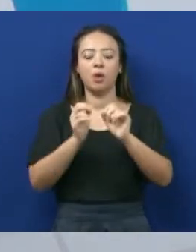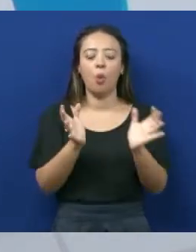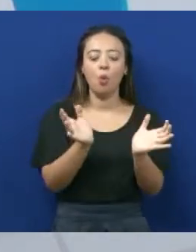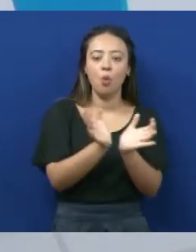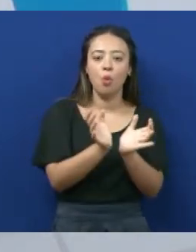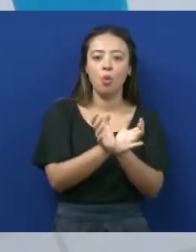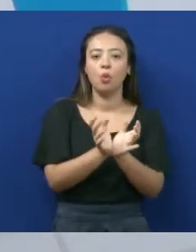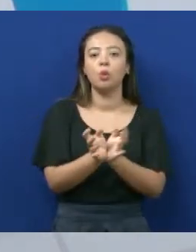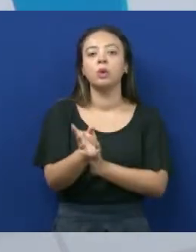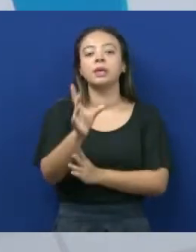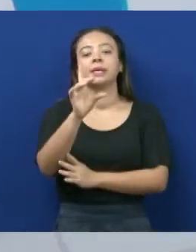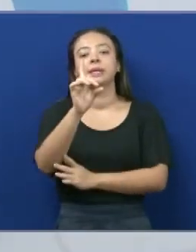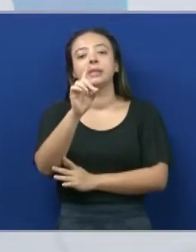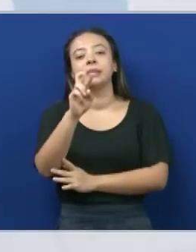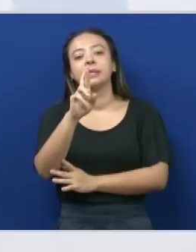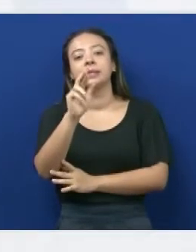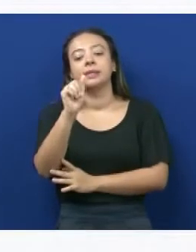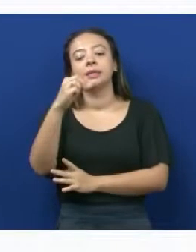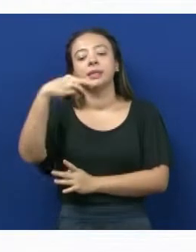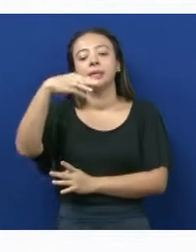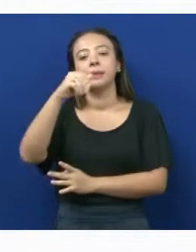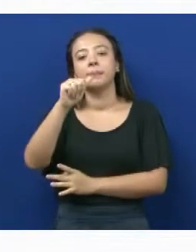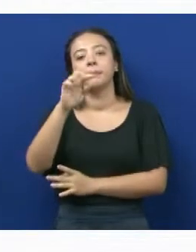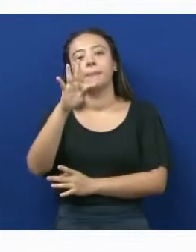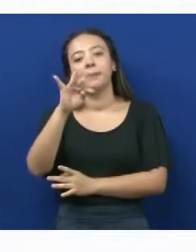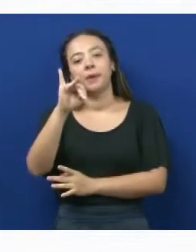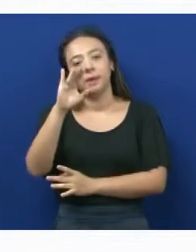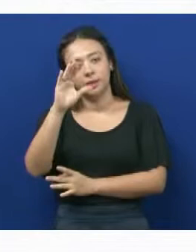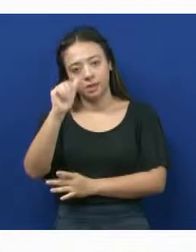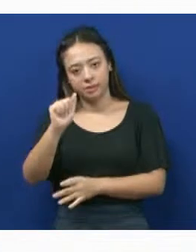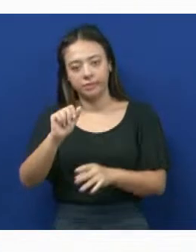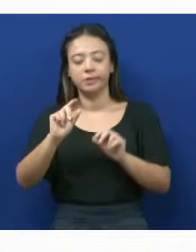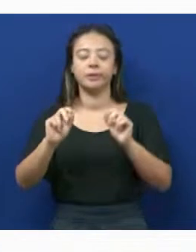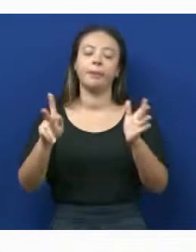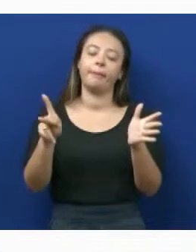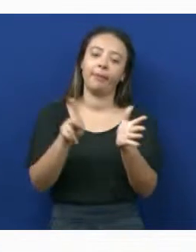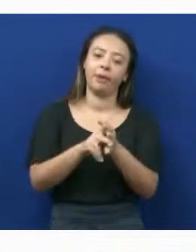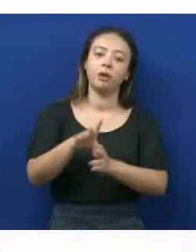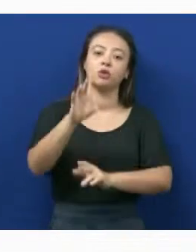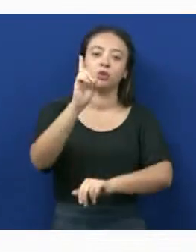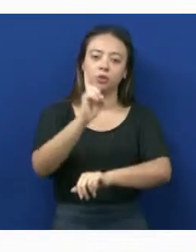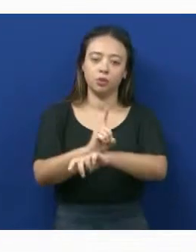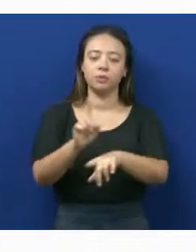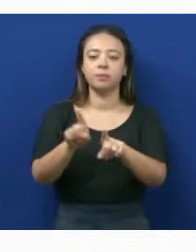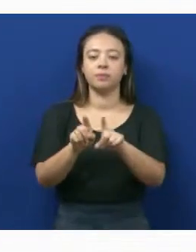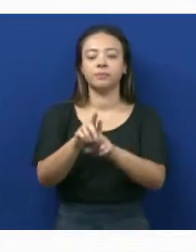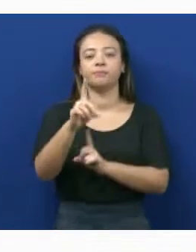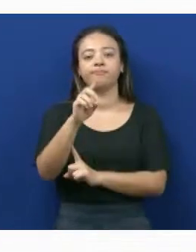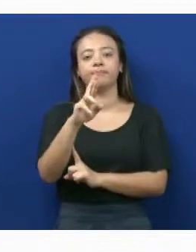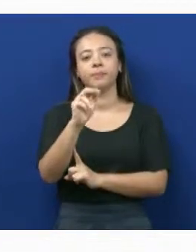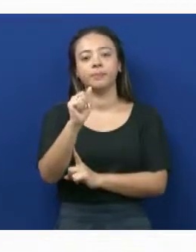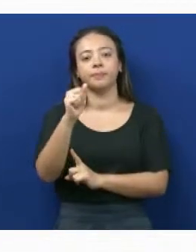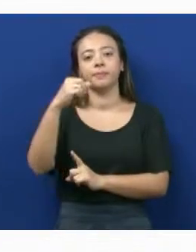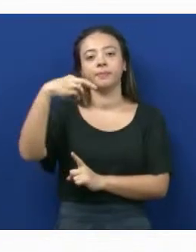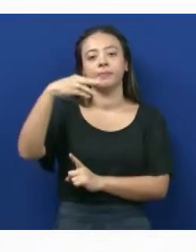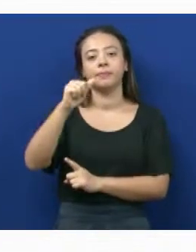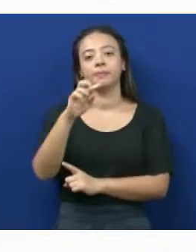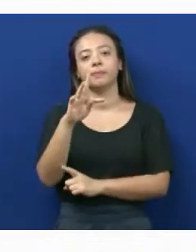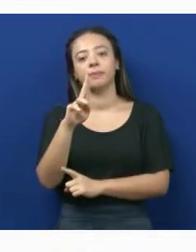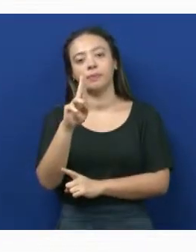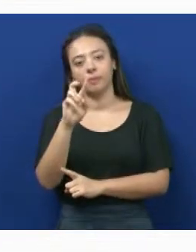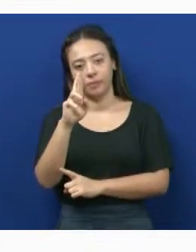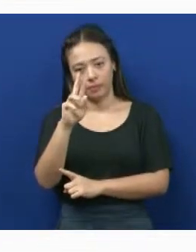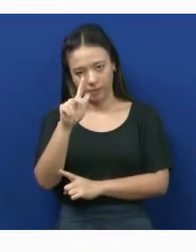é onde o diretor e o dramaturgo fazem parte, tá certo? Então, olha só, o que é a equipe dramática? A